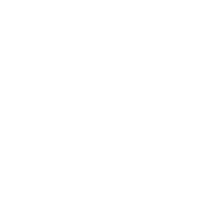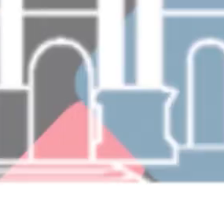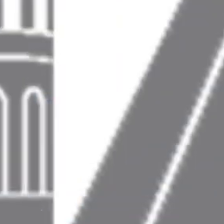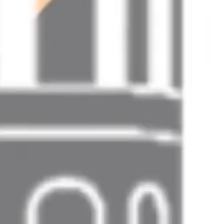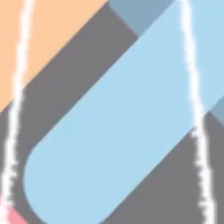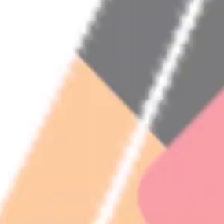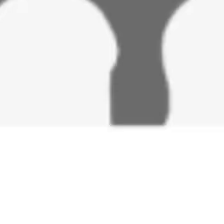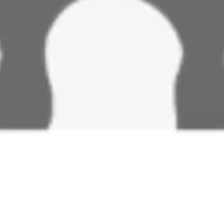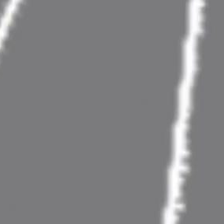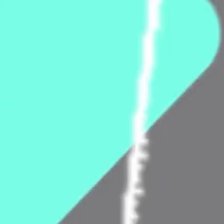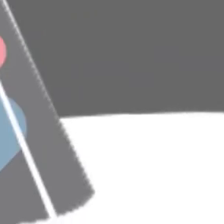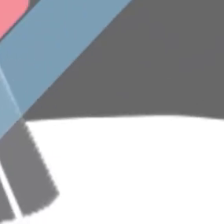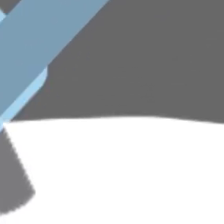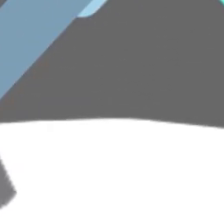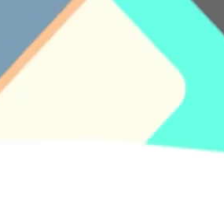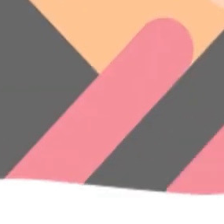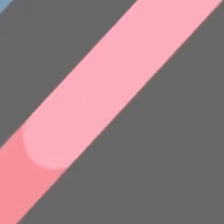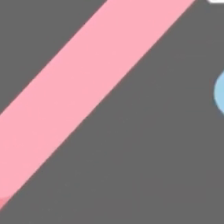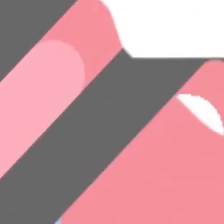Música